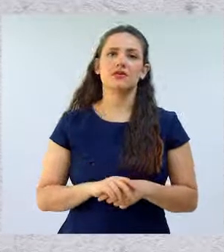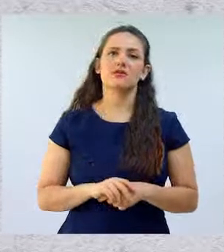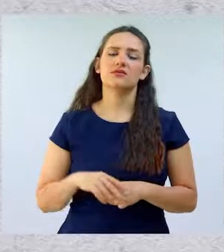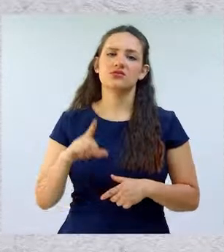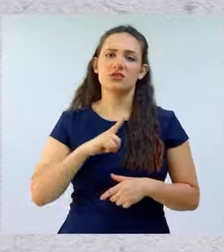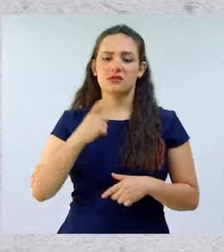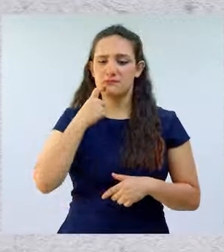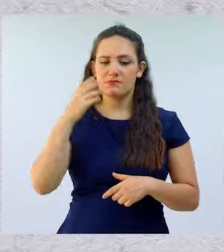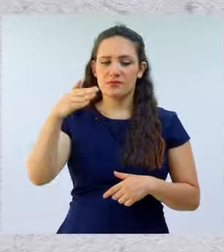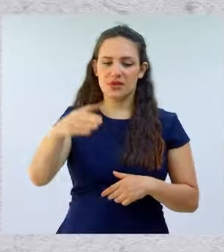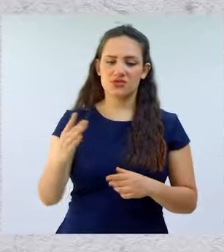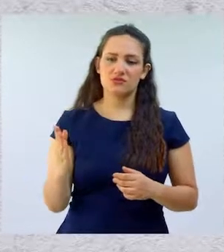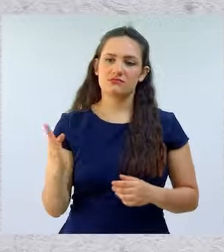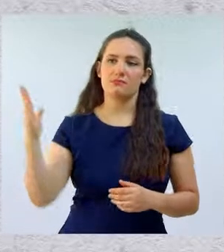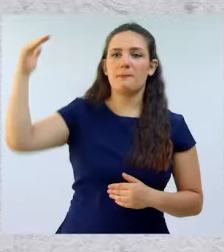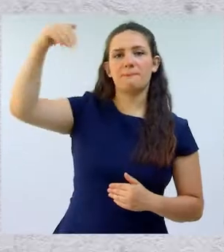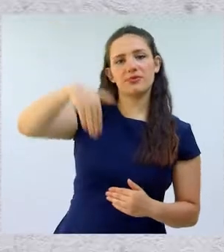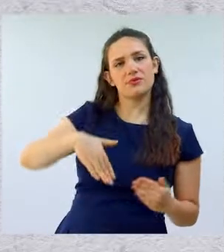que eram os dourados saltando